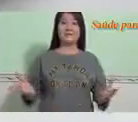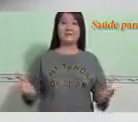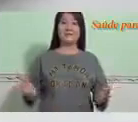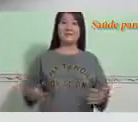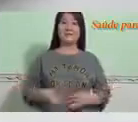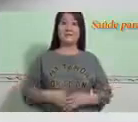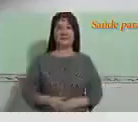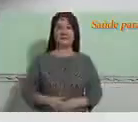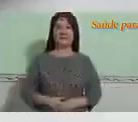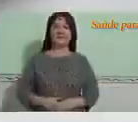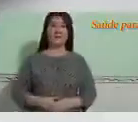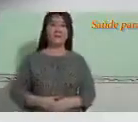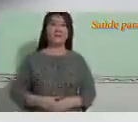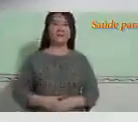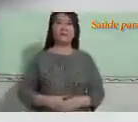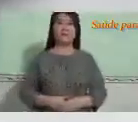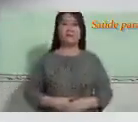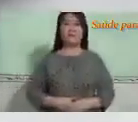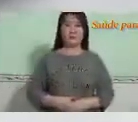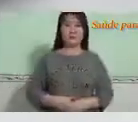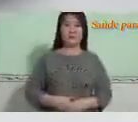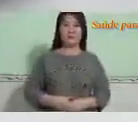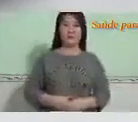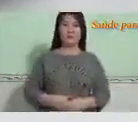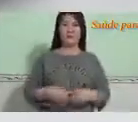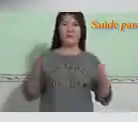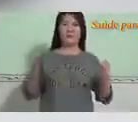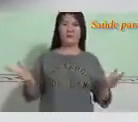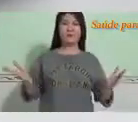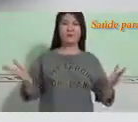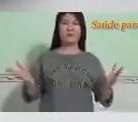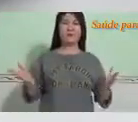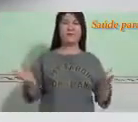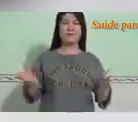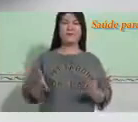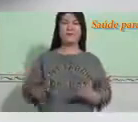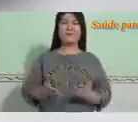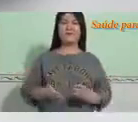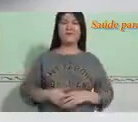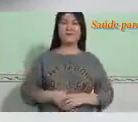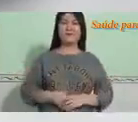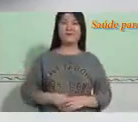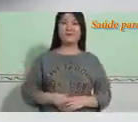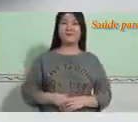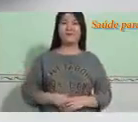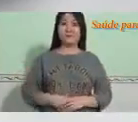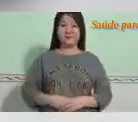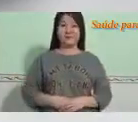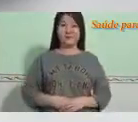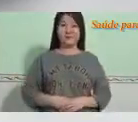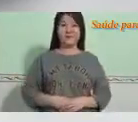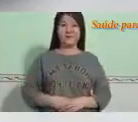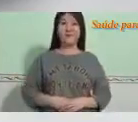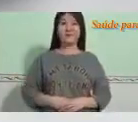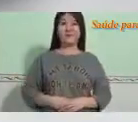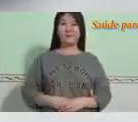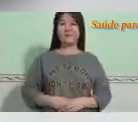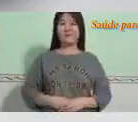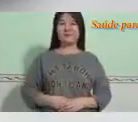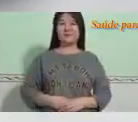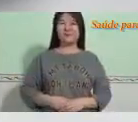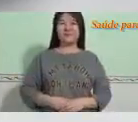vírgula dermatite vírgula alterações mack angular sangue no fígado vírgula reações alérgicas vírgula aumento da creatina